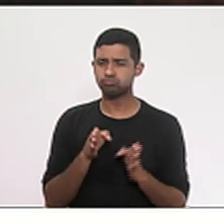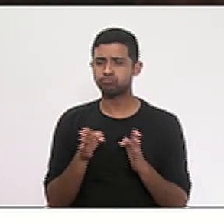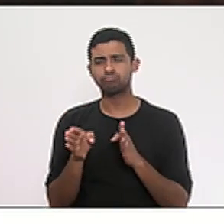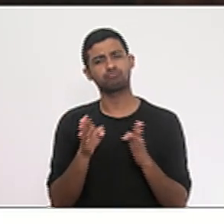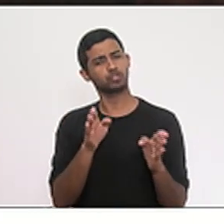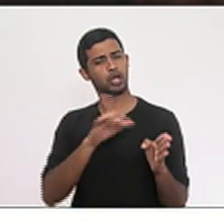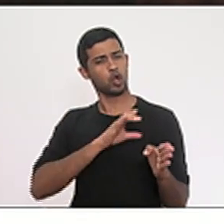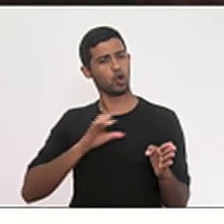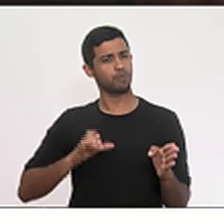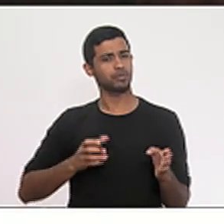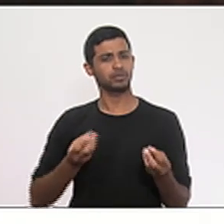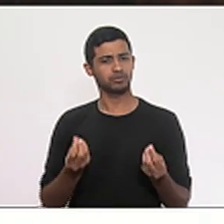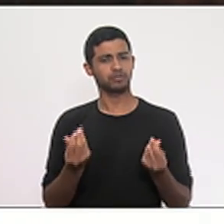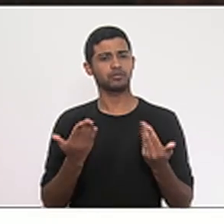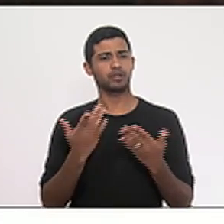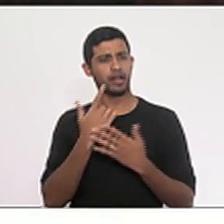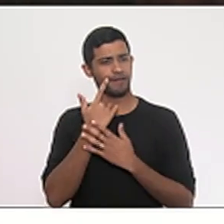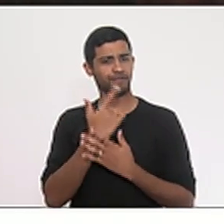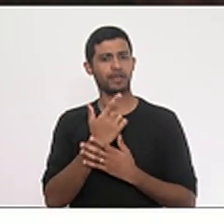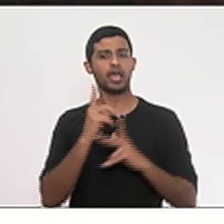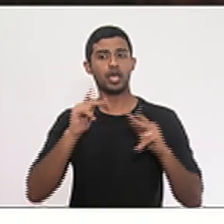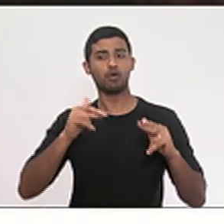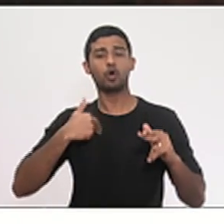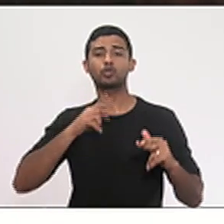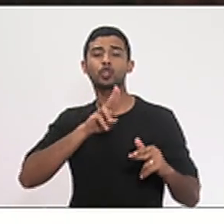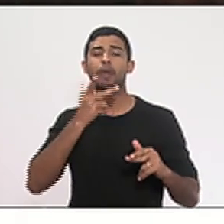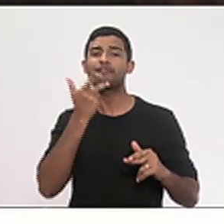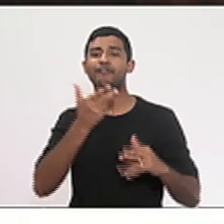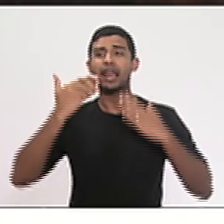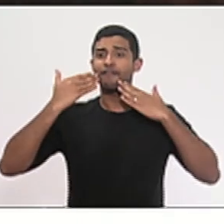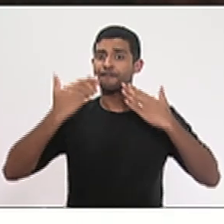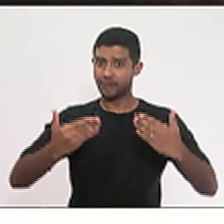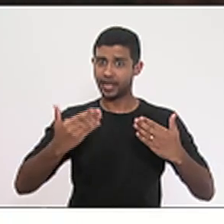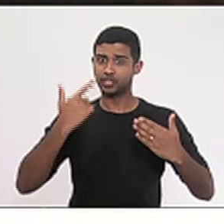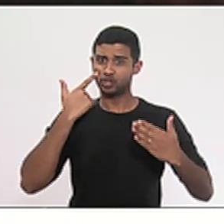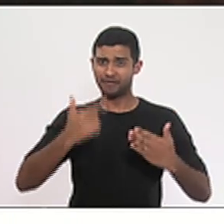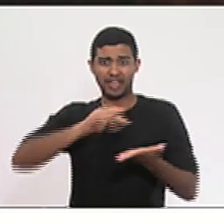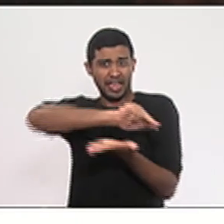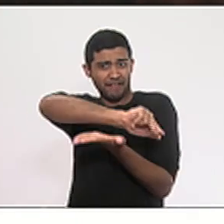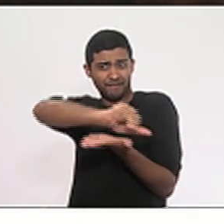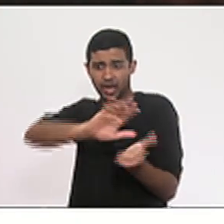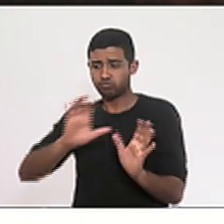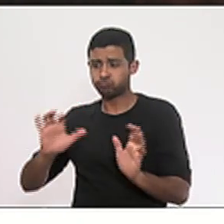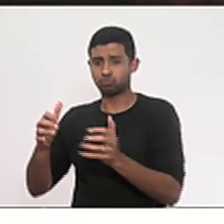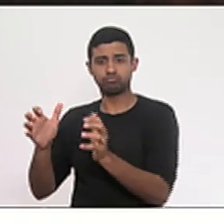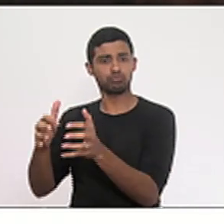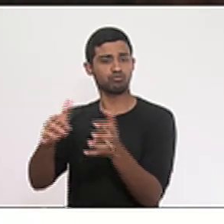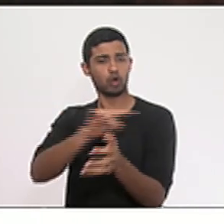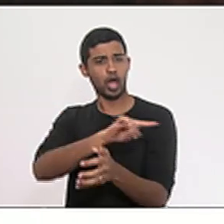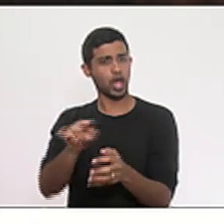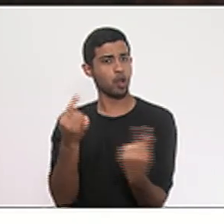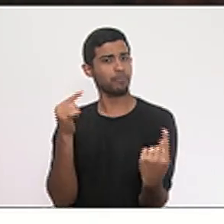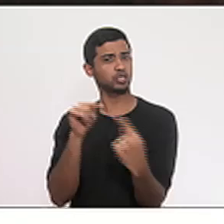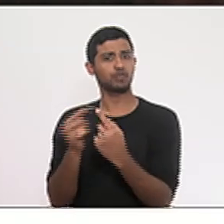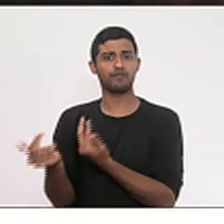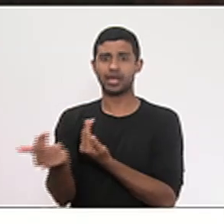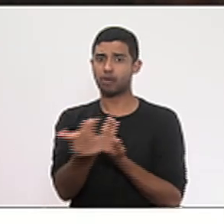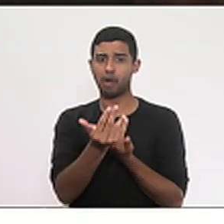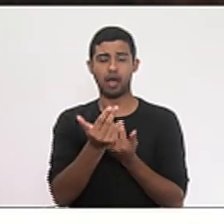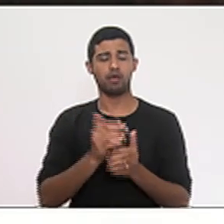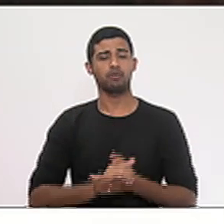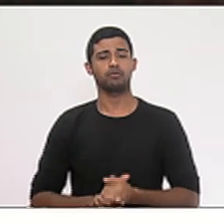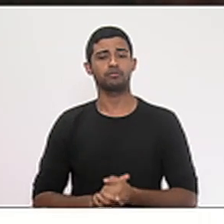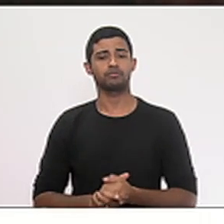ainda, quando o nome mesmo fala, frente, a frente que envolve vários partidos com o mesmo objetivo,